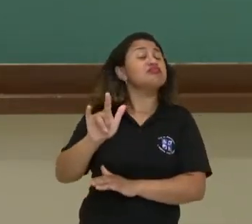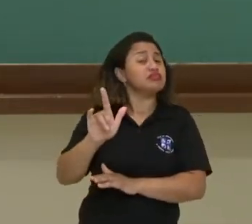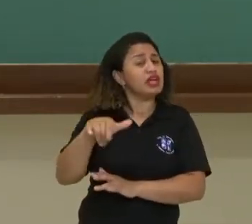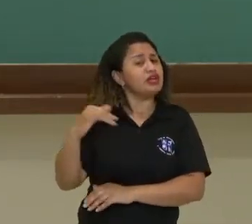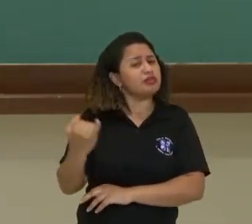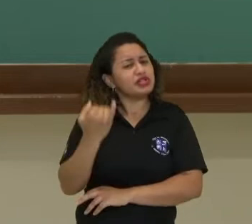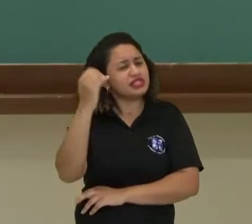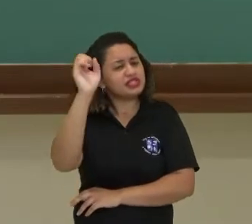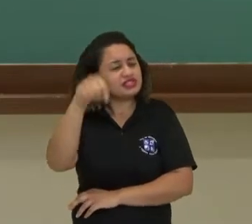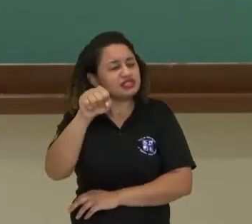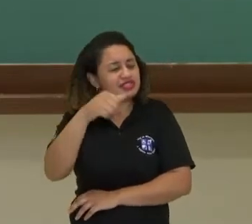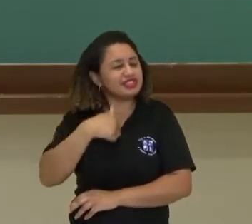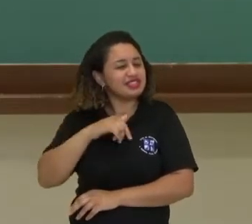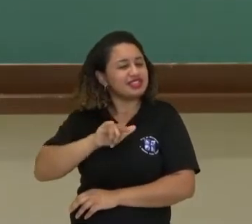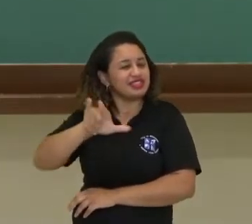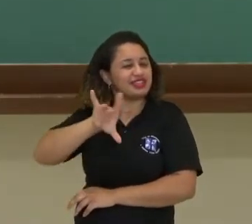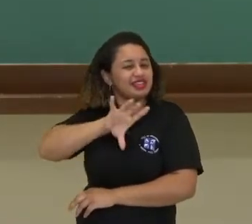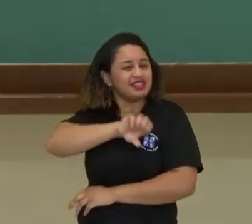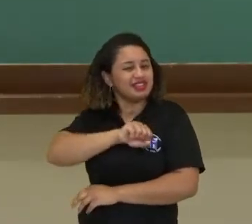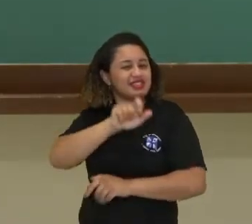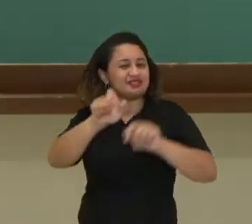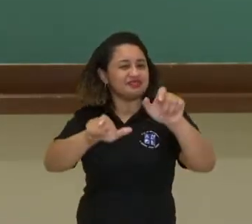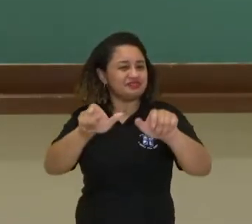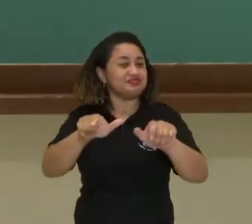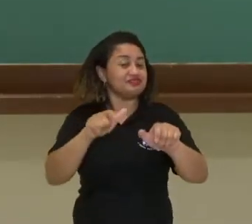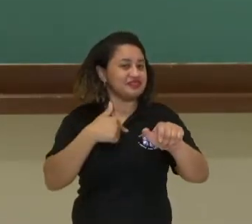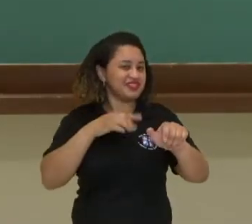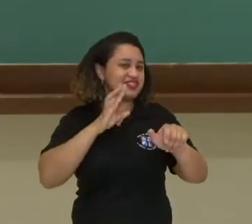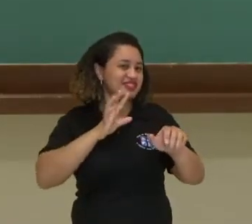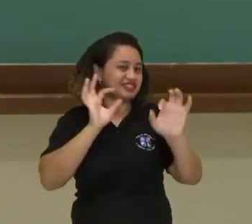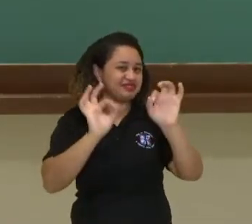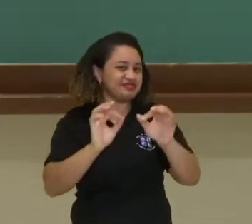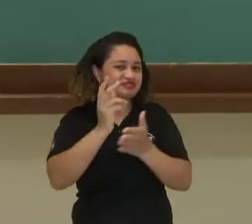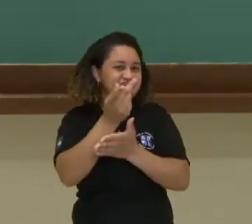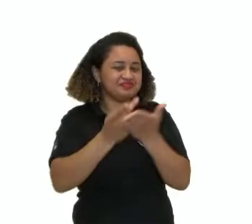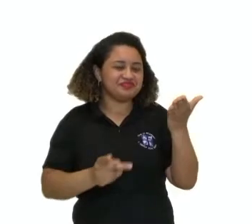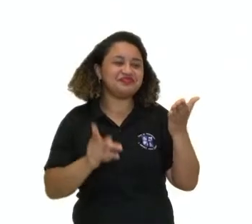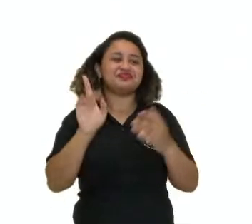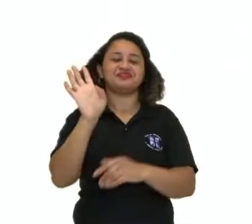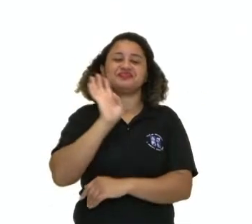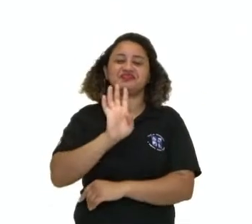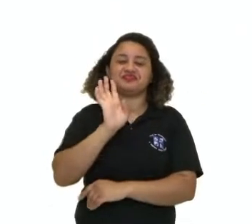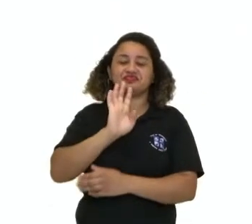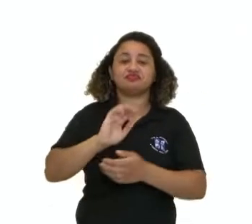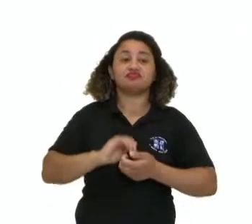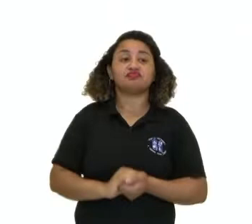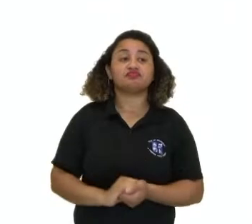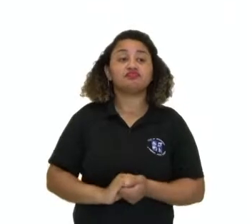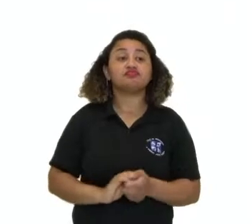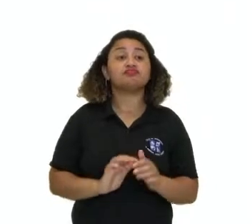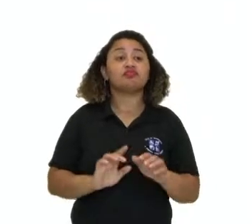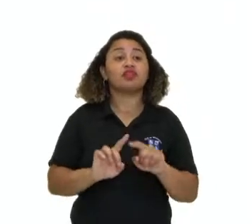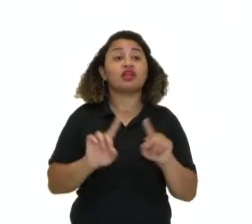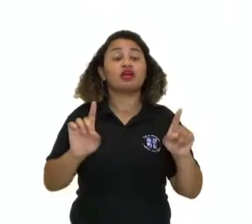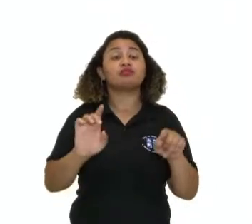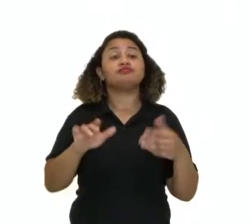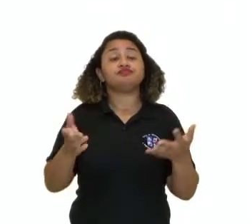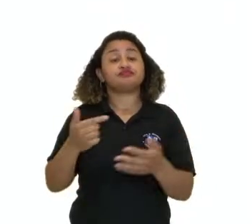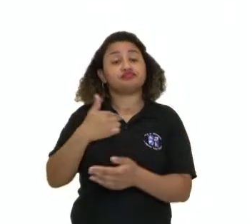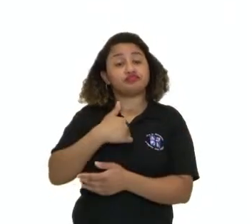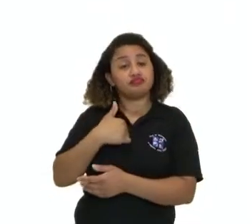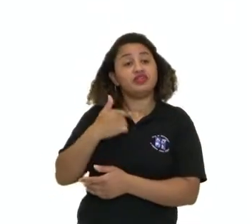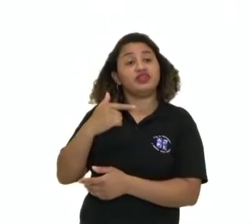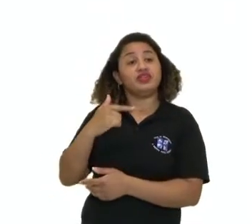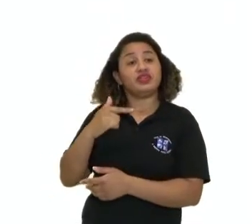você ama legal né esse poema é muito bacana mas quando eu estava na quinta série meu